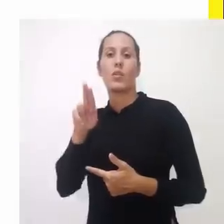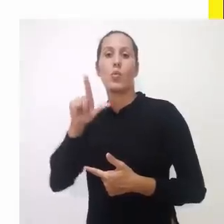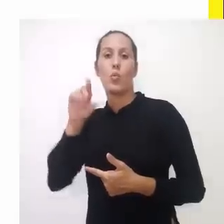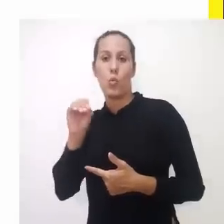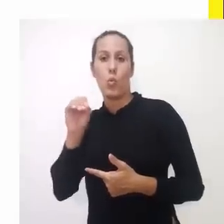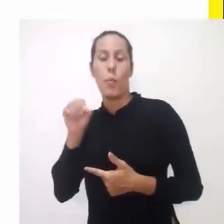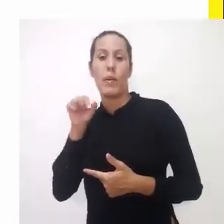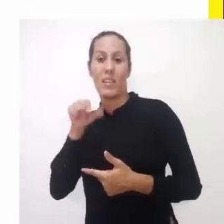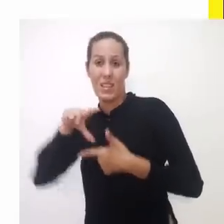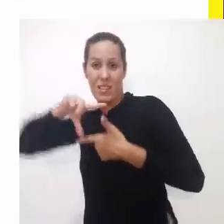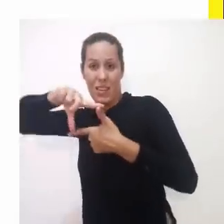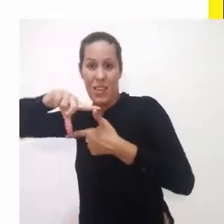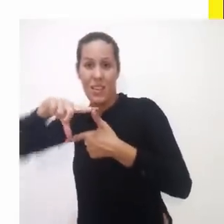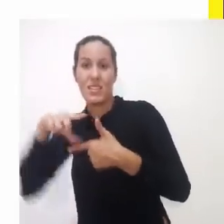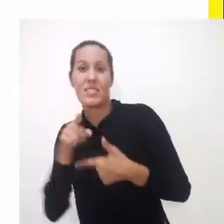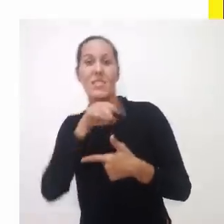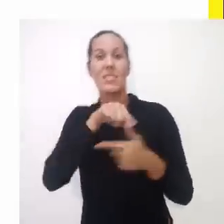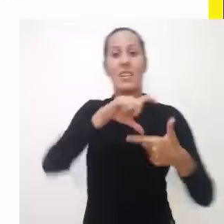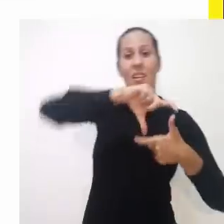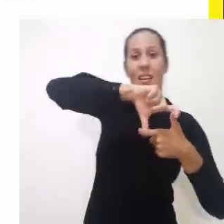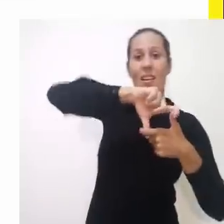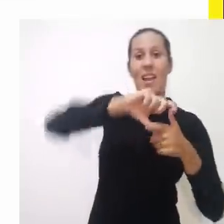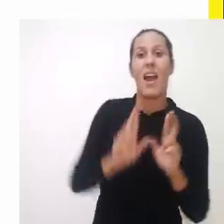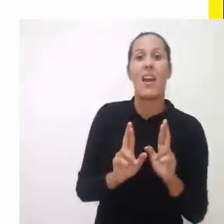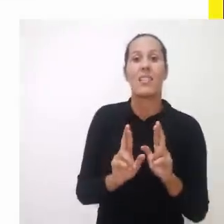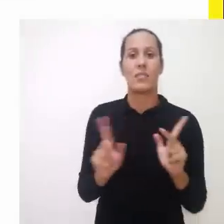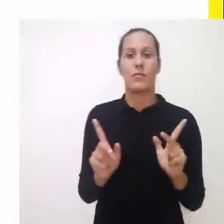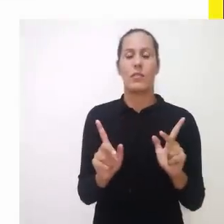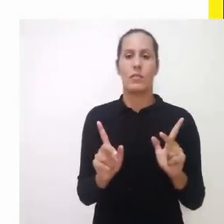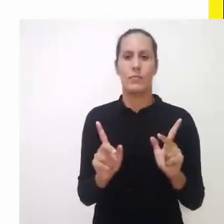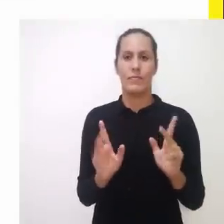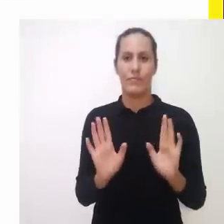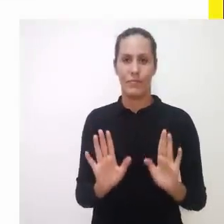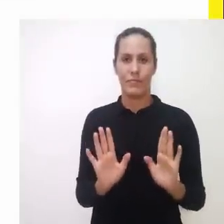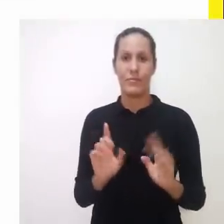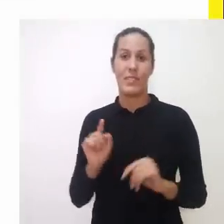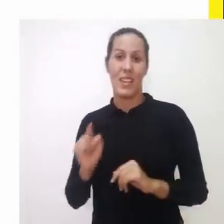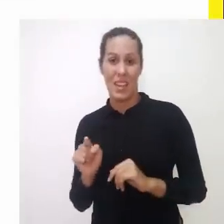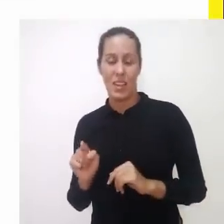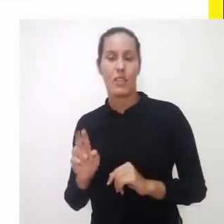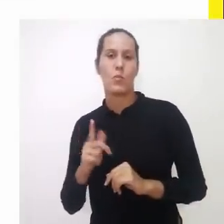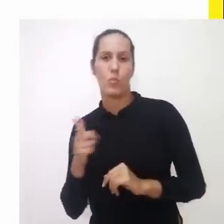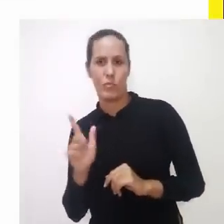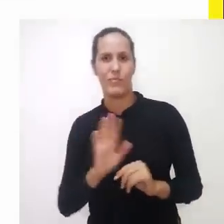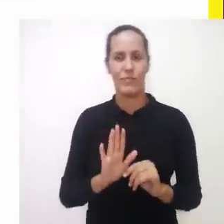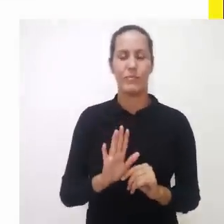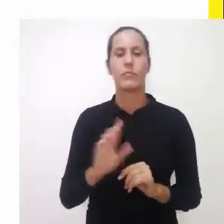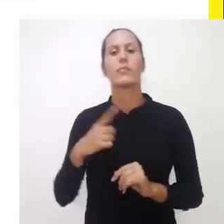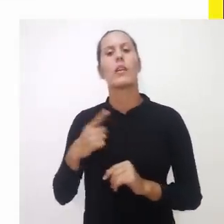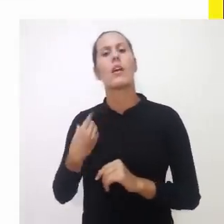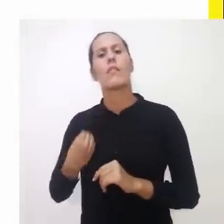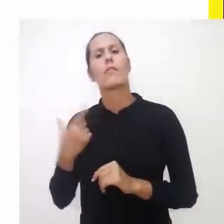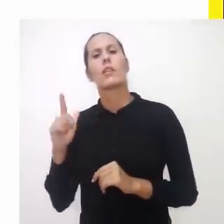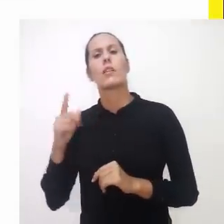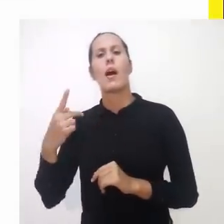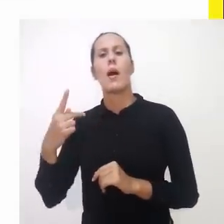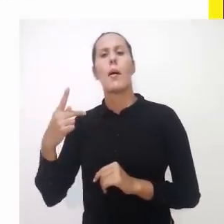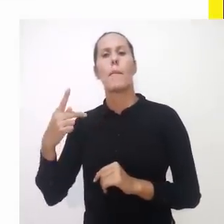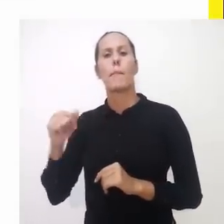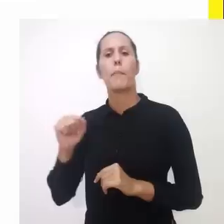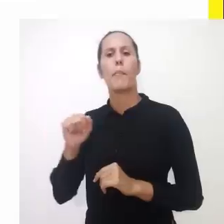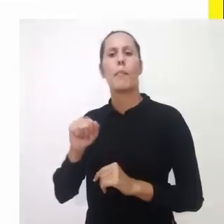esse é diferente desse aqui. Então, vai ser um retângulo. Também tem um paralelogramo, tem